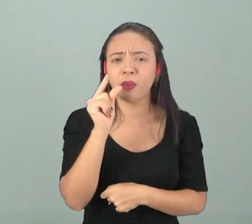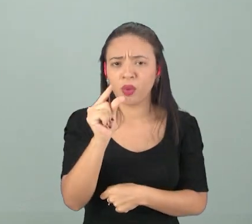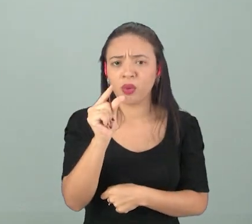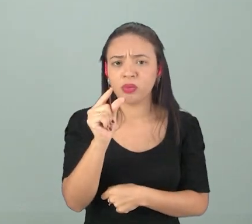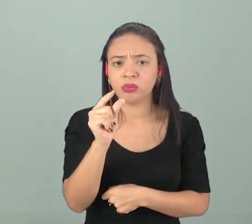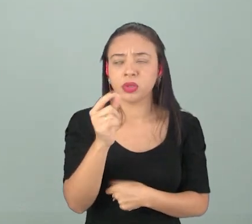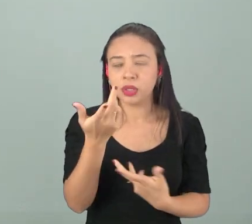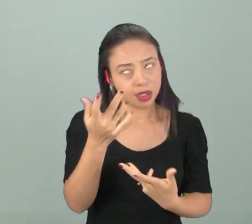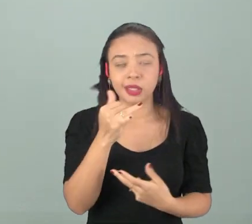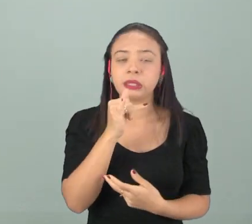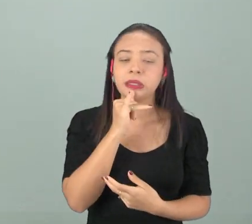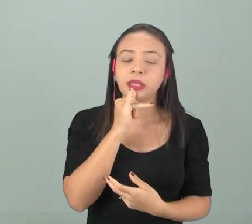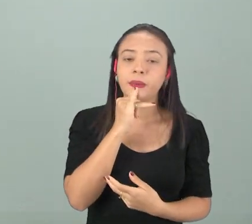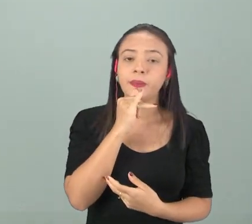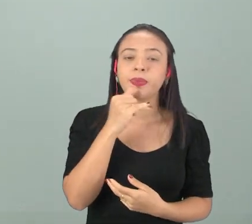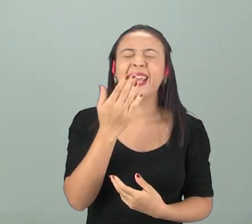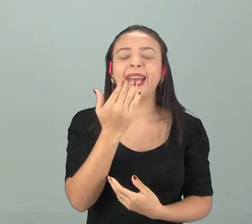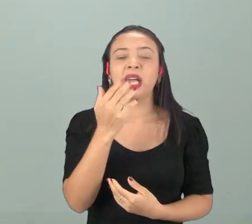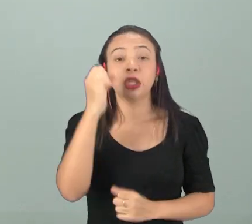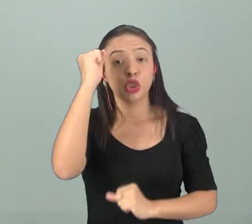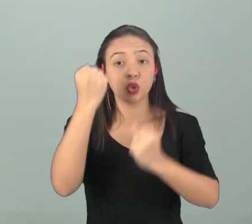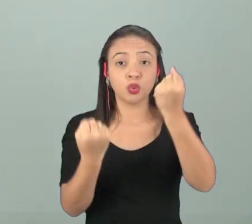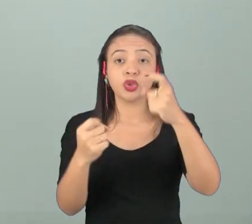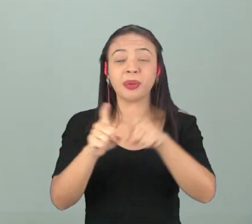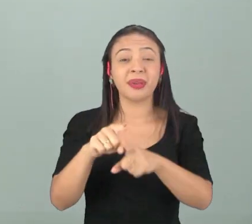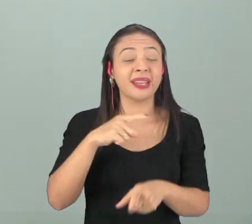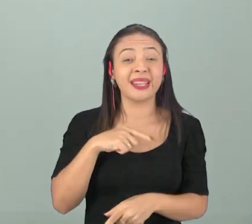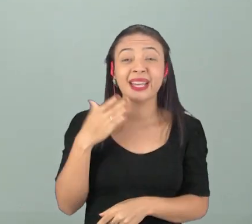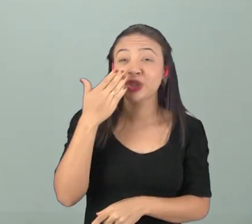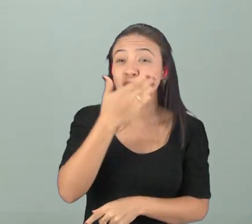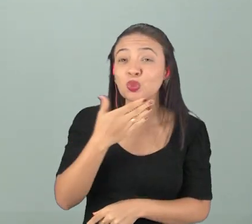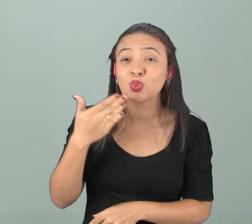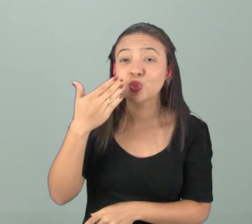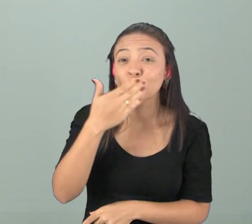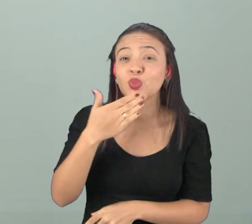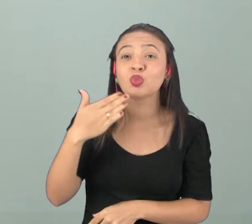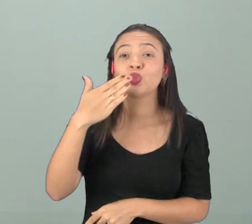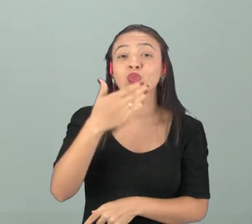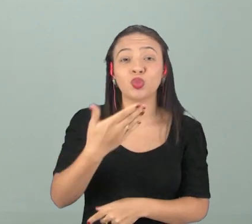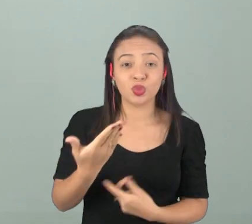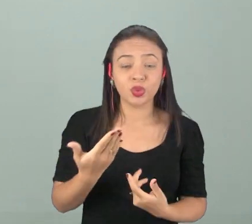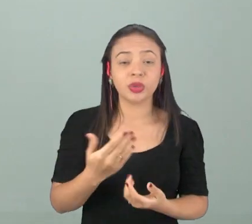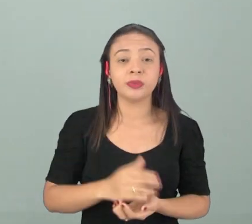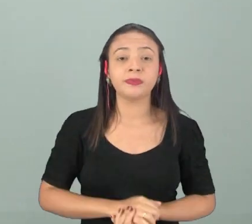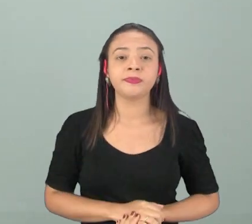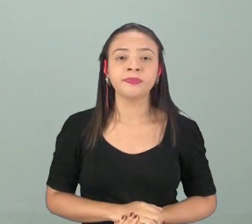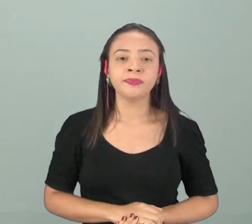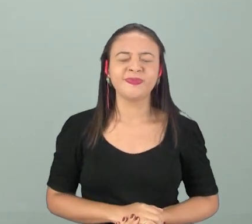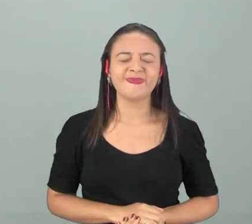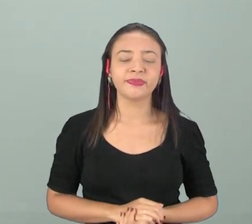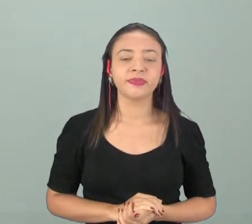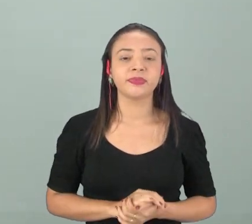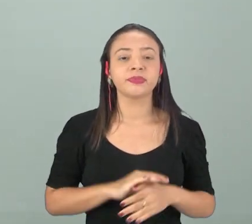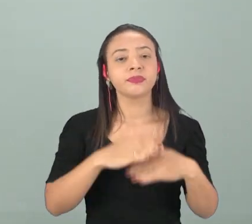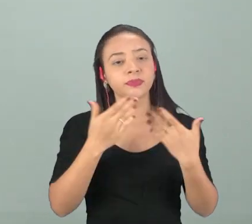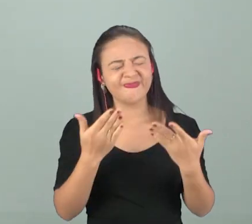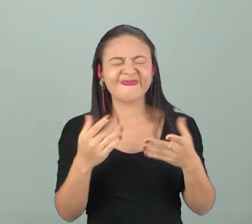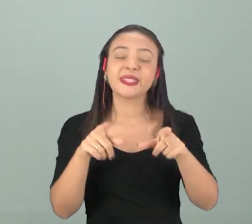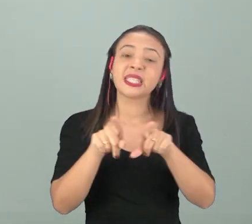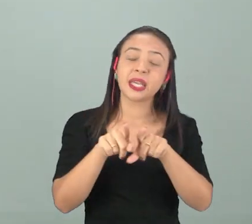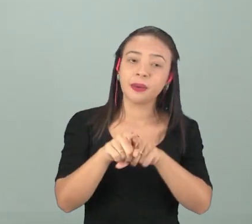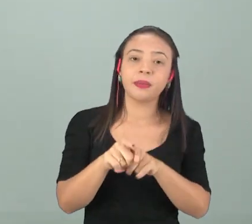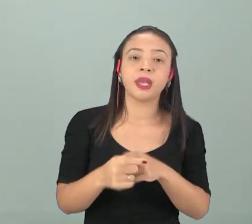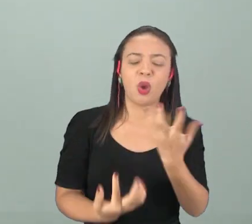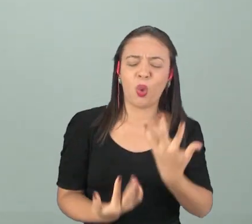menor, como são os alimentos industrializados, alimentos ricos em açúcares, açúcares pobres, e